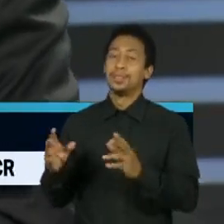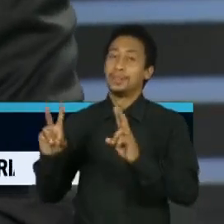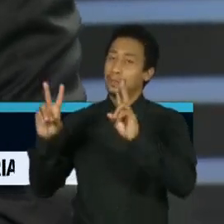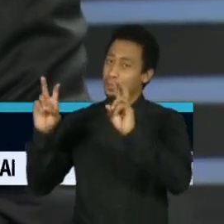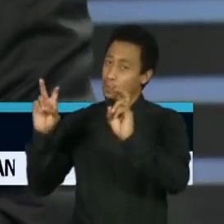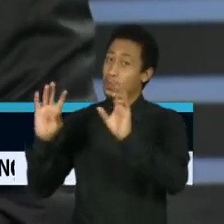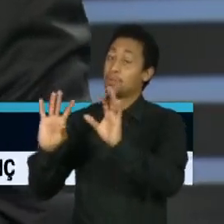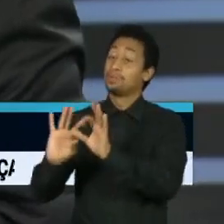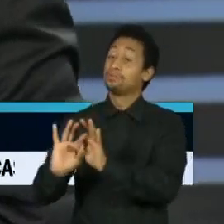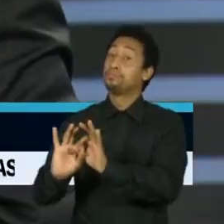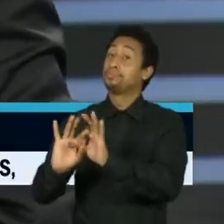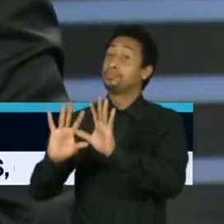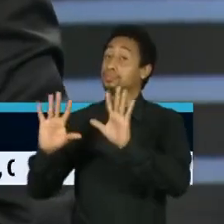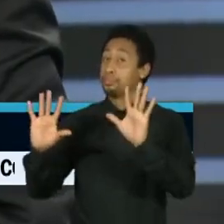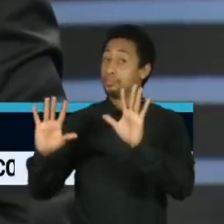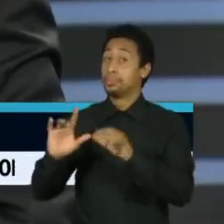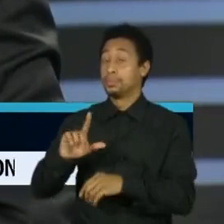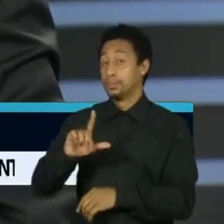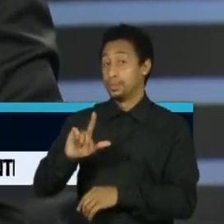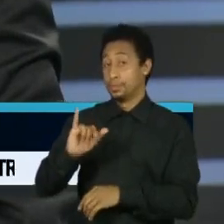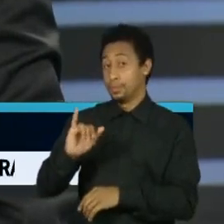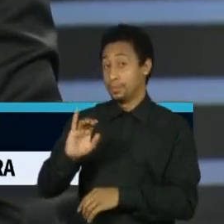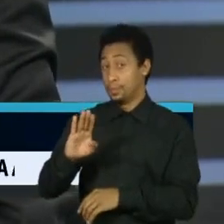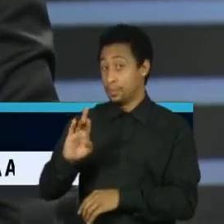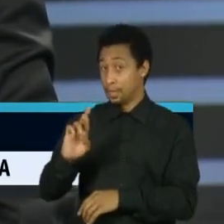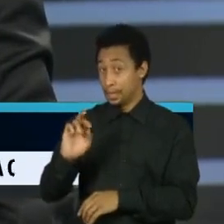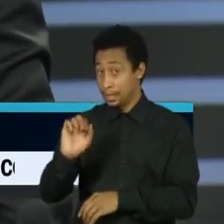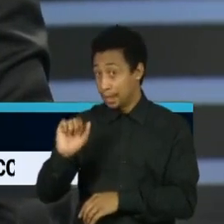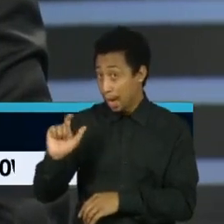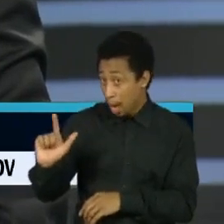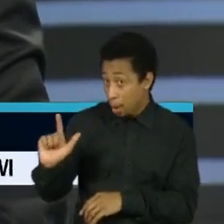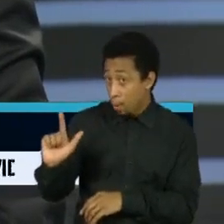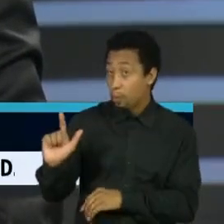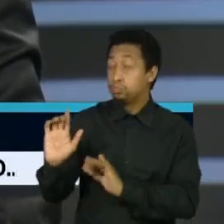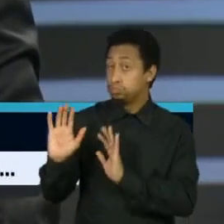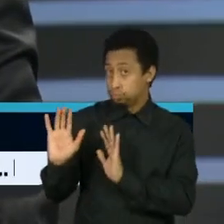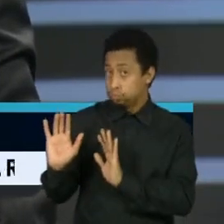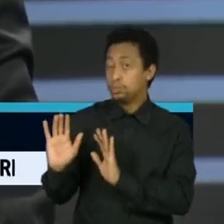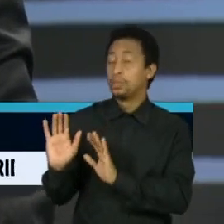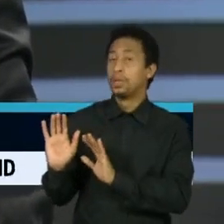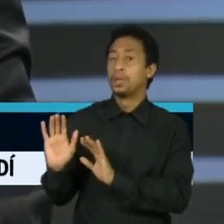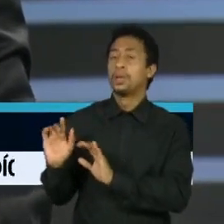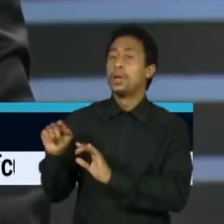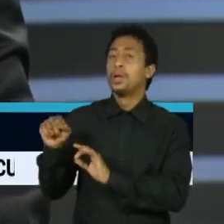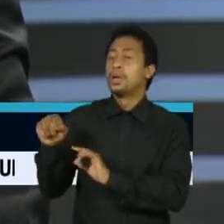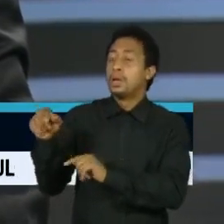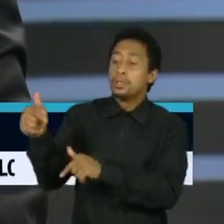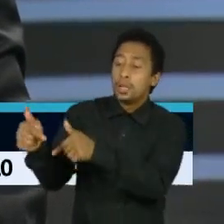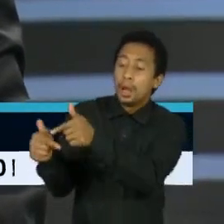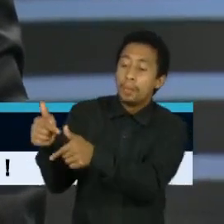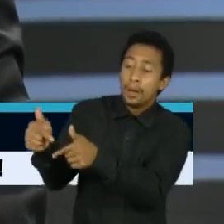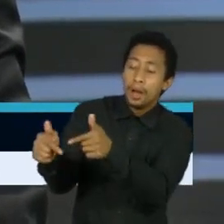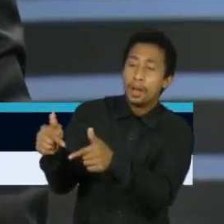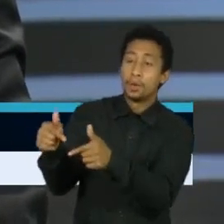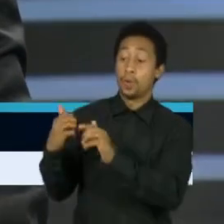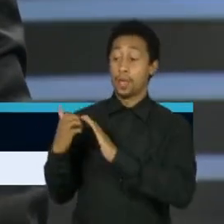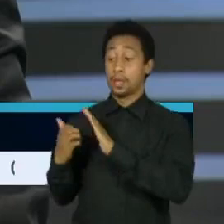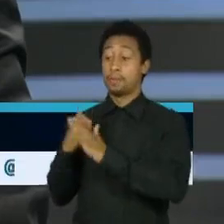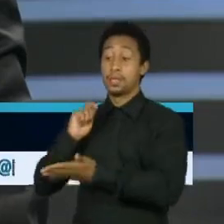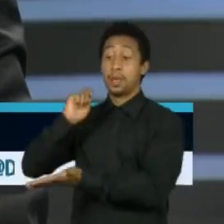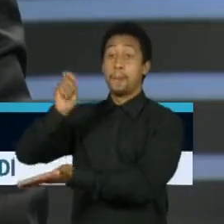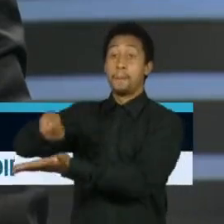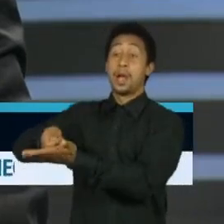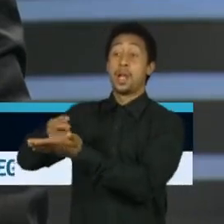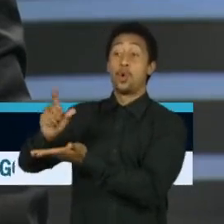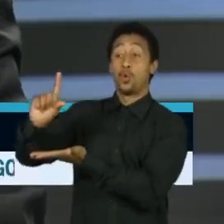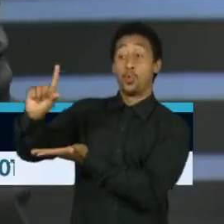é que quando você faz com que o trabalho custe menos, certo?